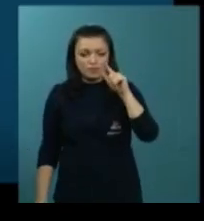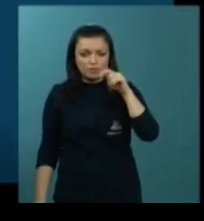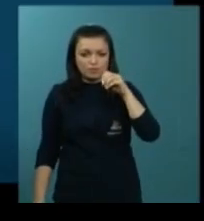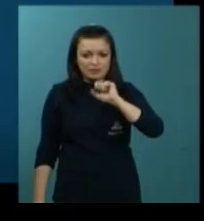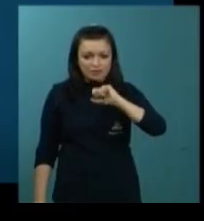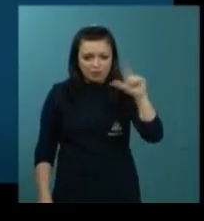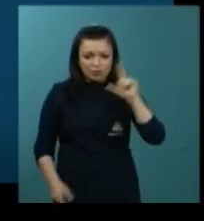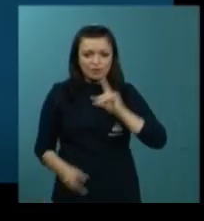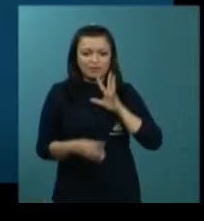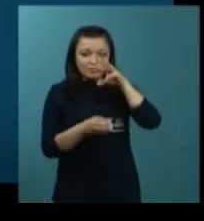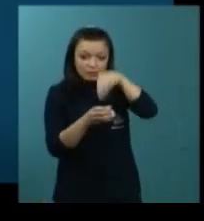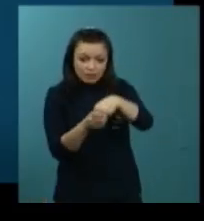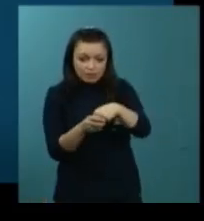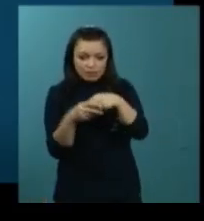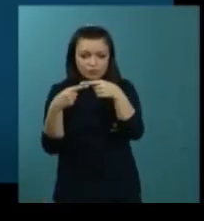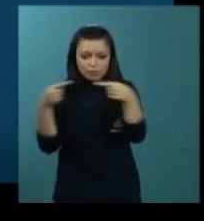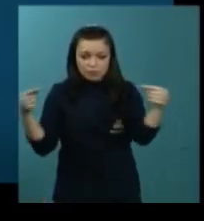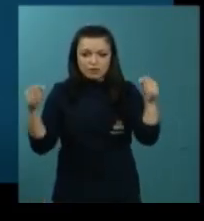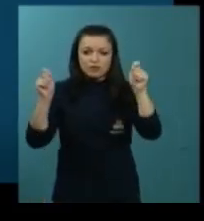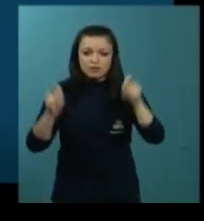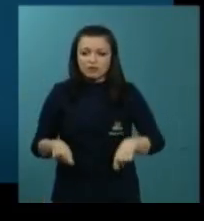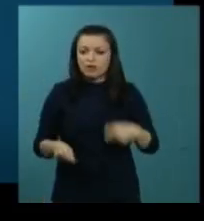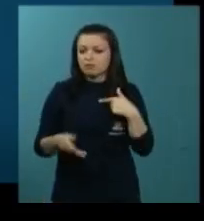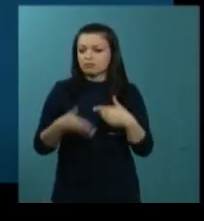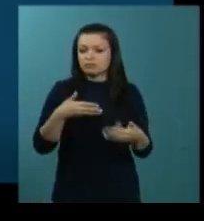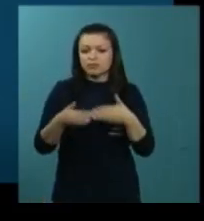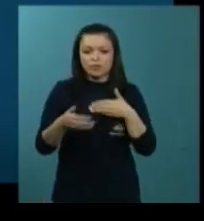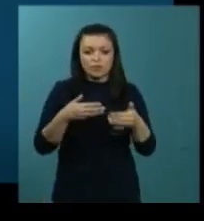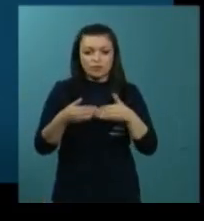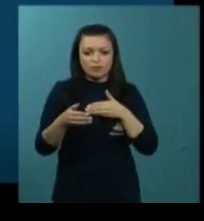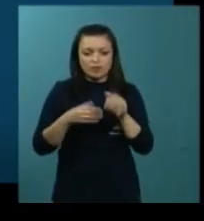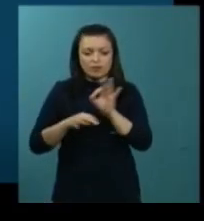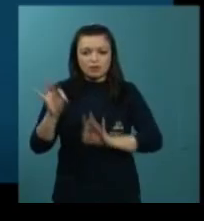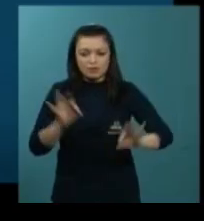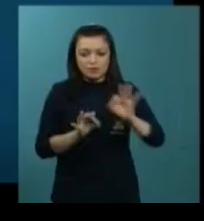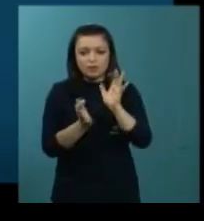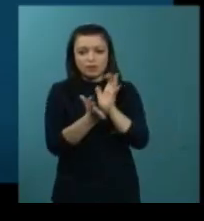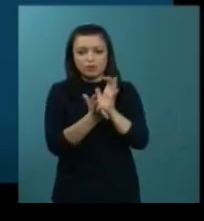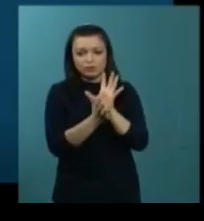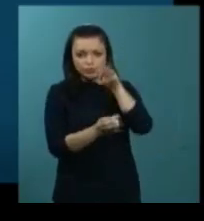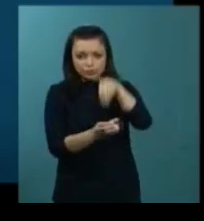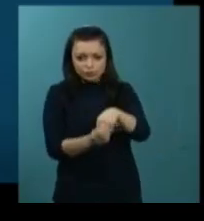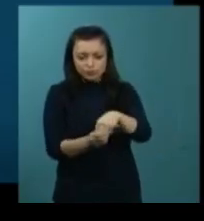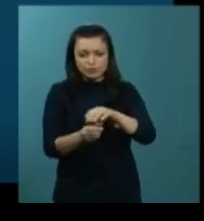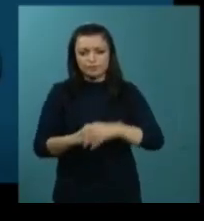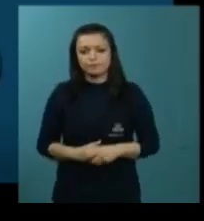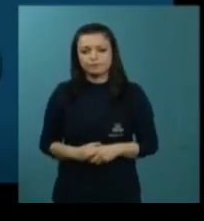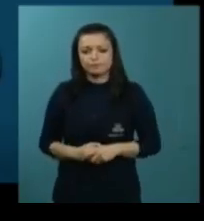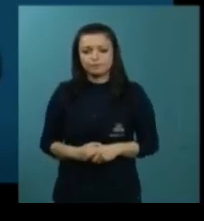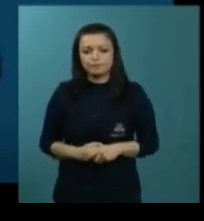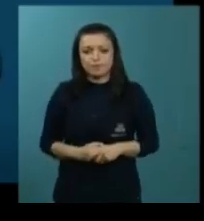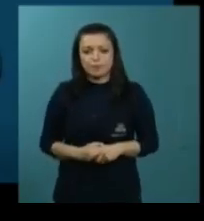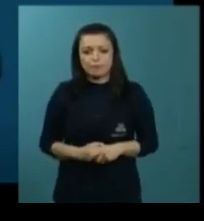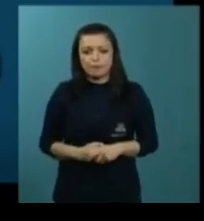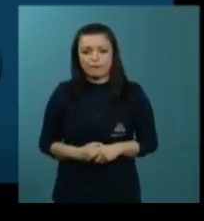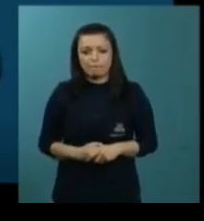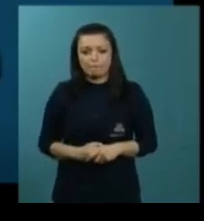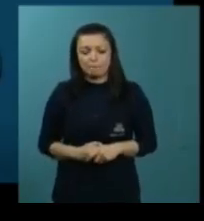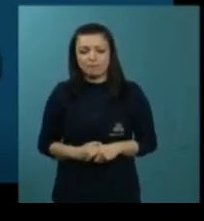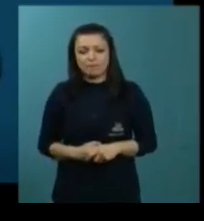dela, escreveremos em qualquer ordem os elementos desse conjunto. Se,